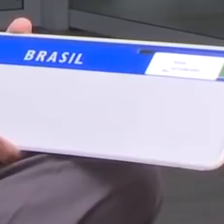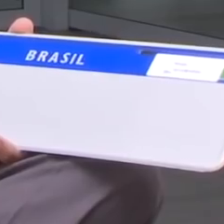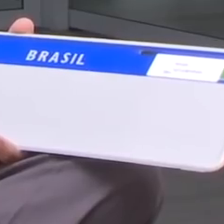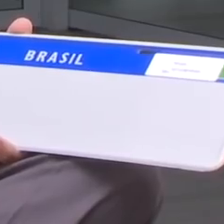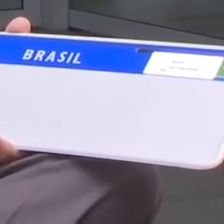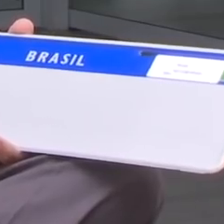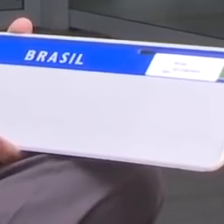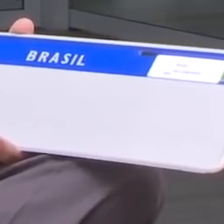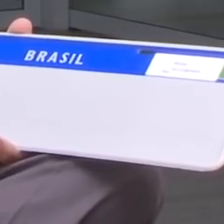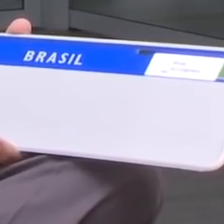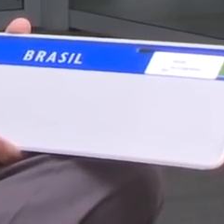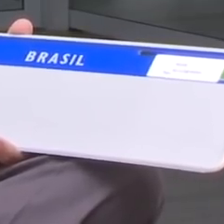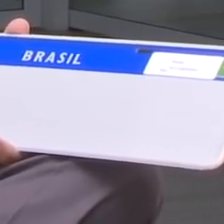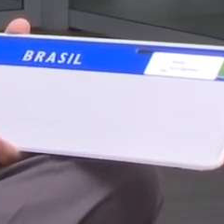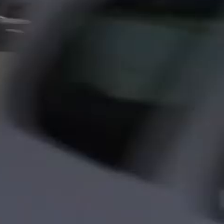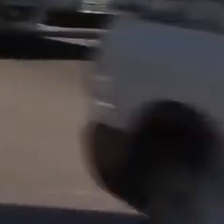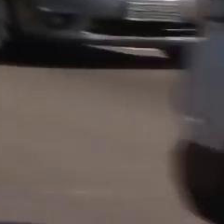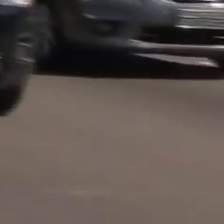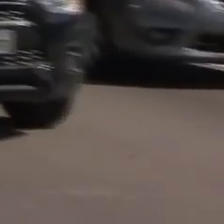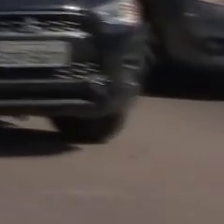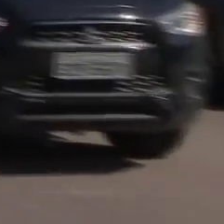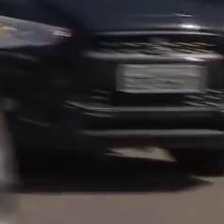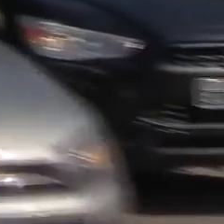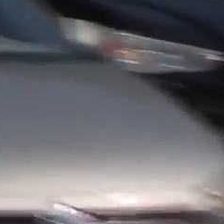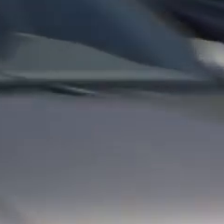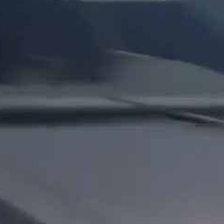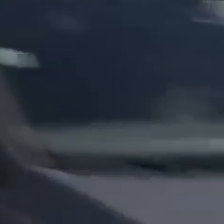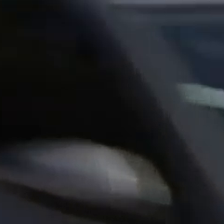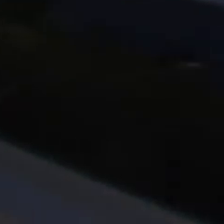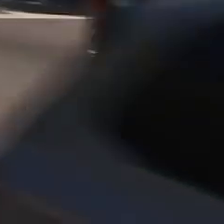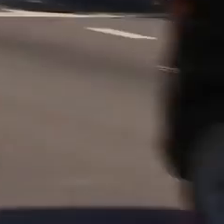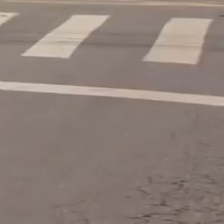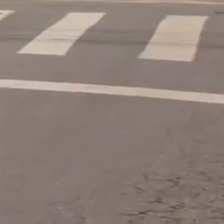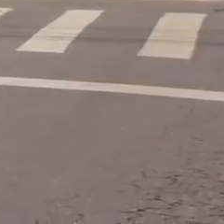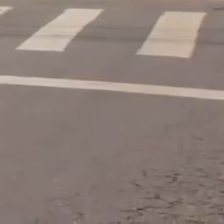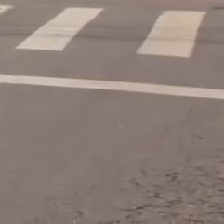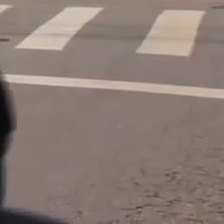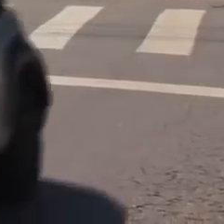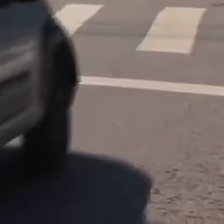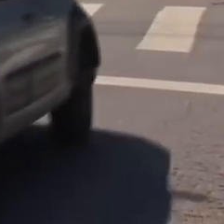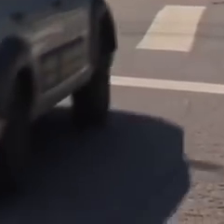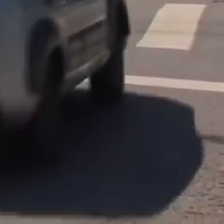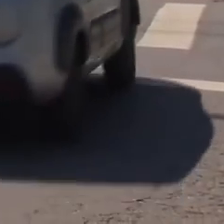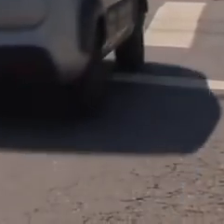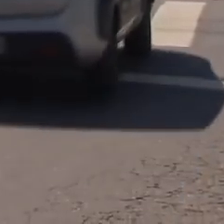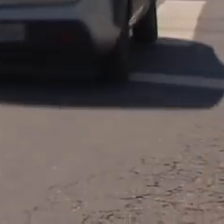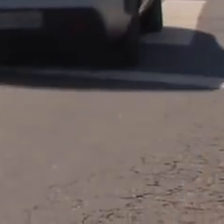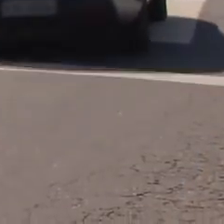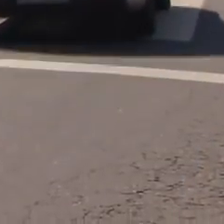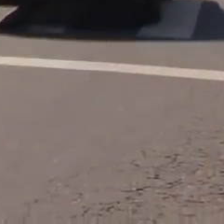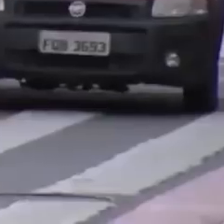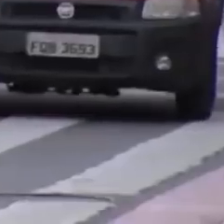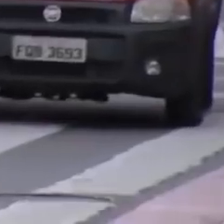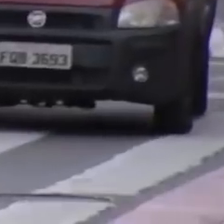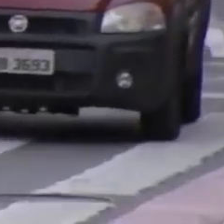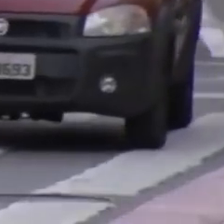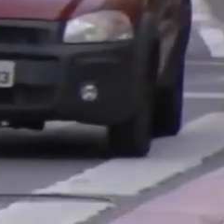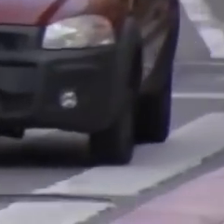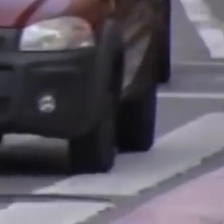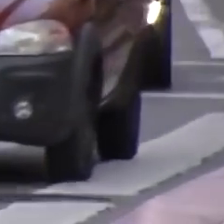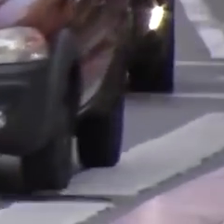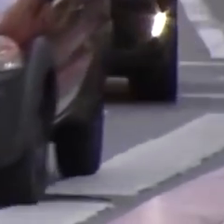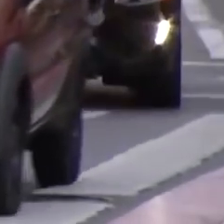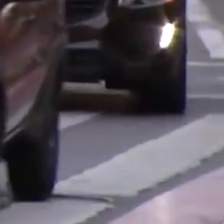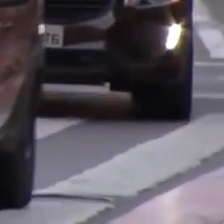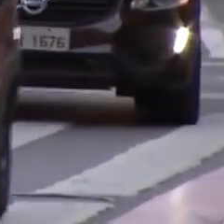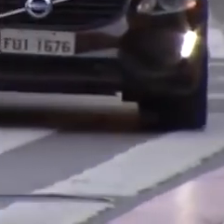Bahia, eu não preciso mais substituir a placa. Quem tem as antigas placas cinza não precisa se preocupar com isso agora. As novas placas